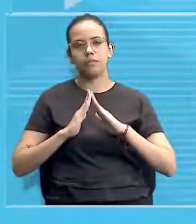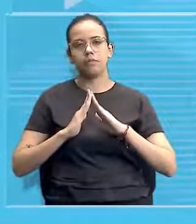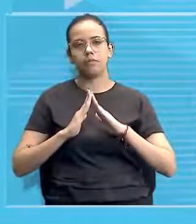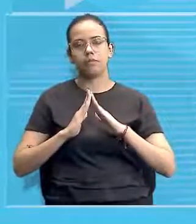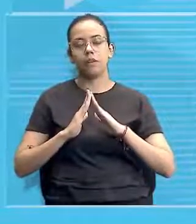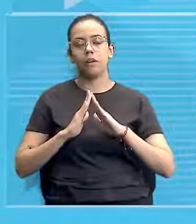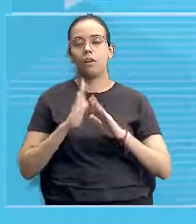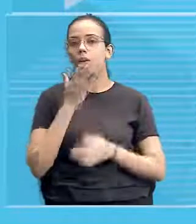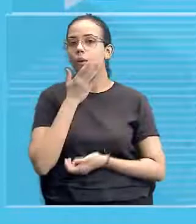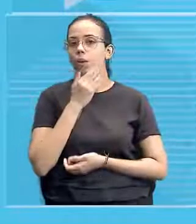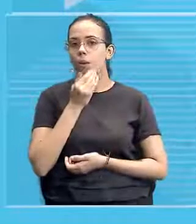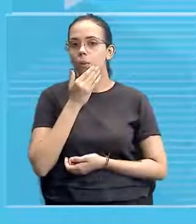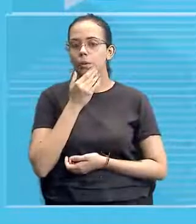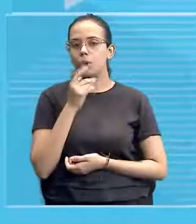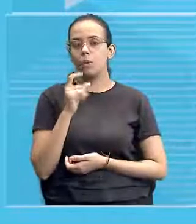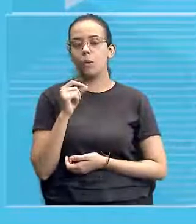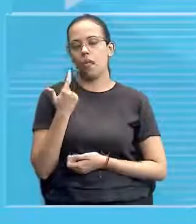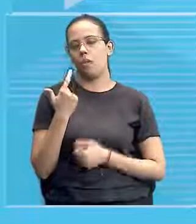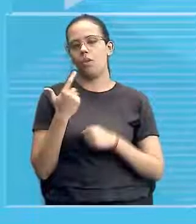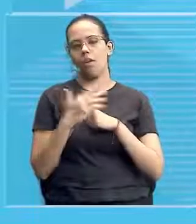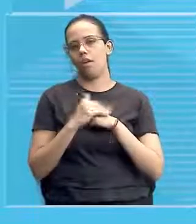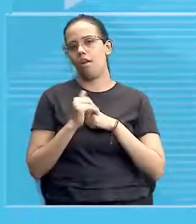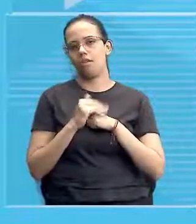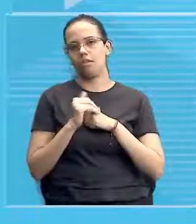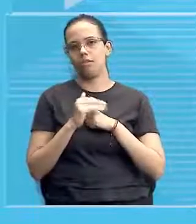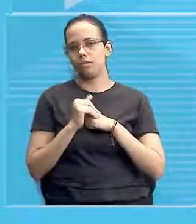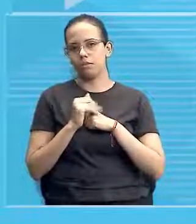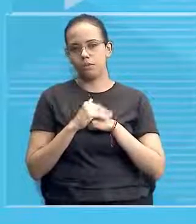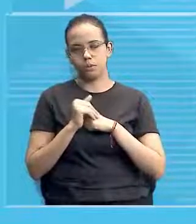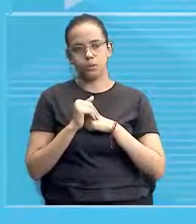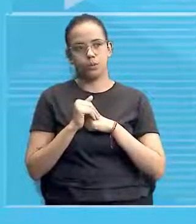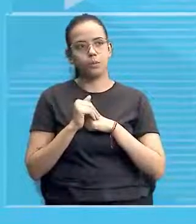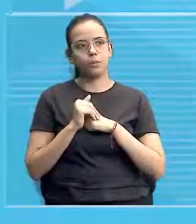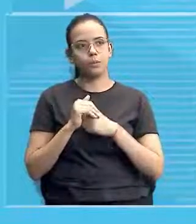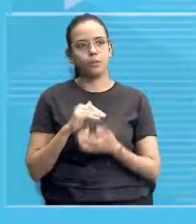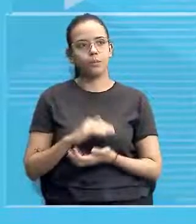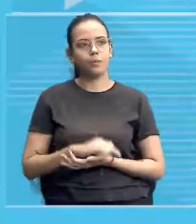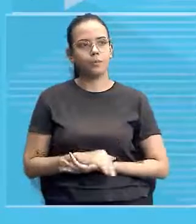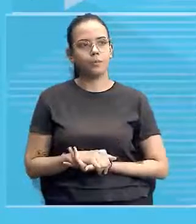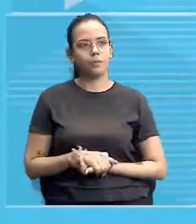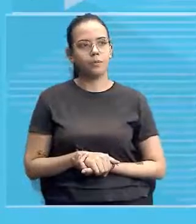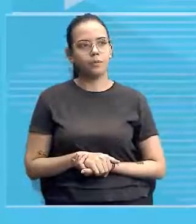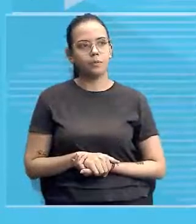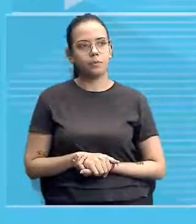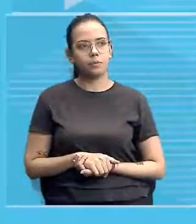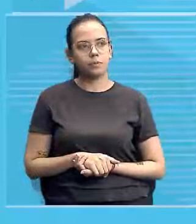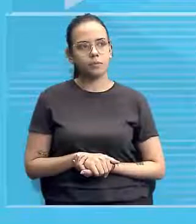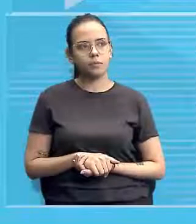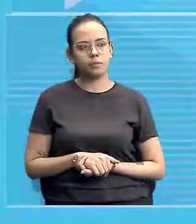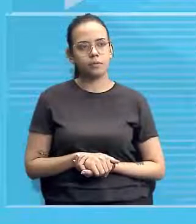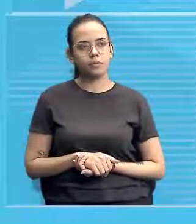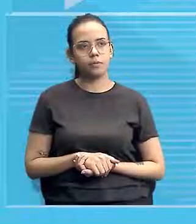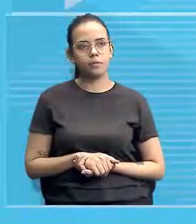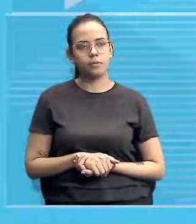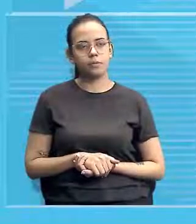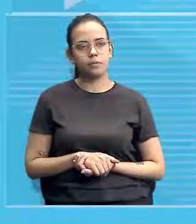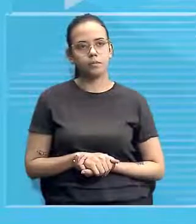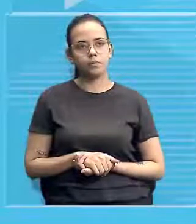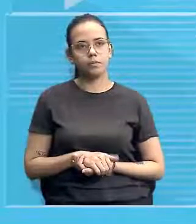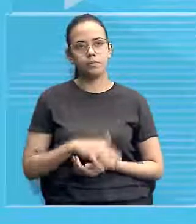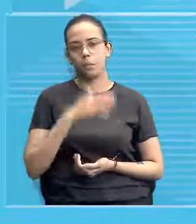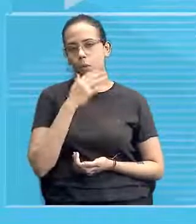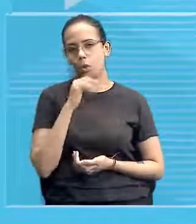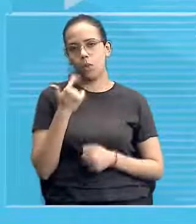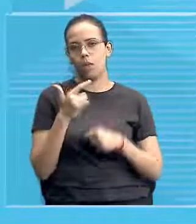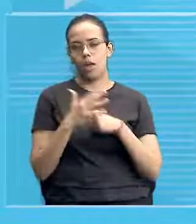E o menino é menos carinhoso. Não é verdade? Menos carinhoso.